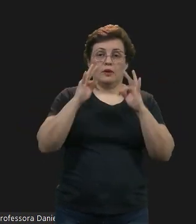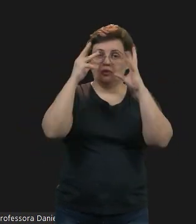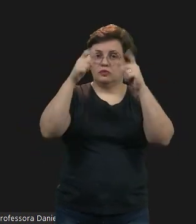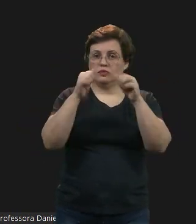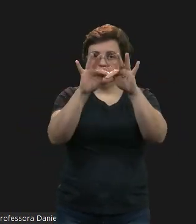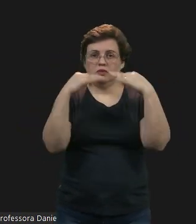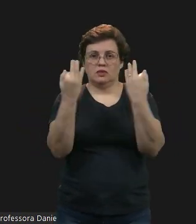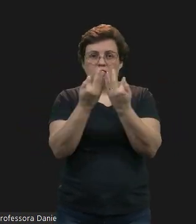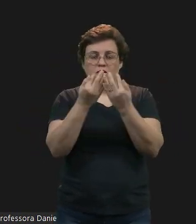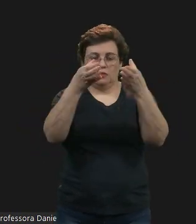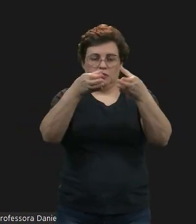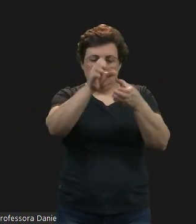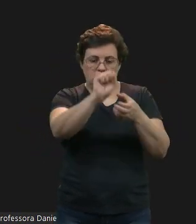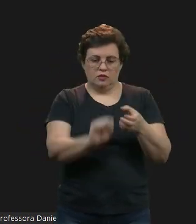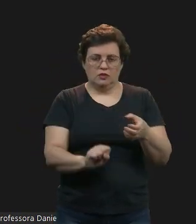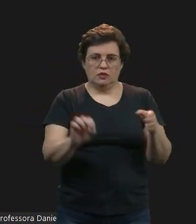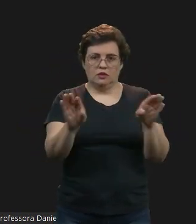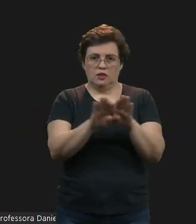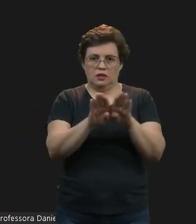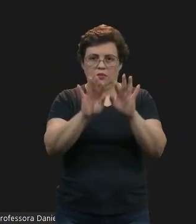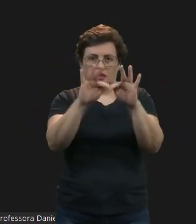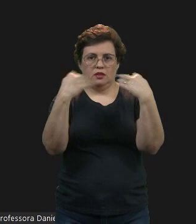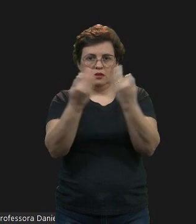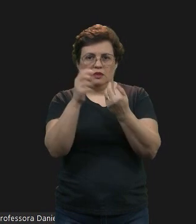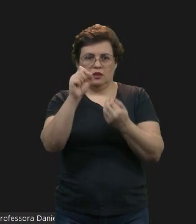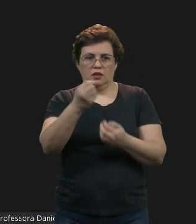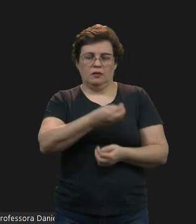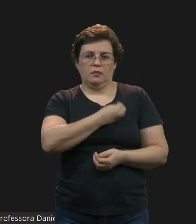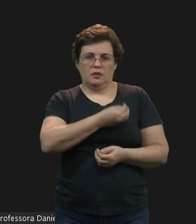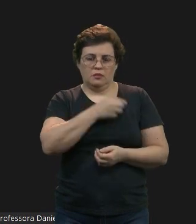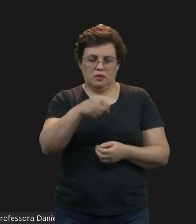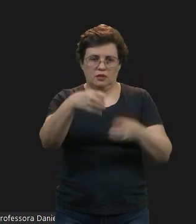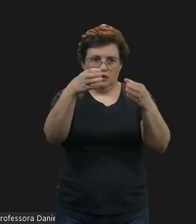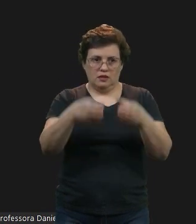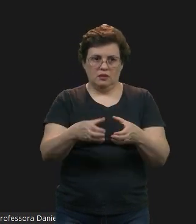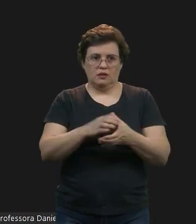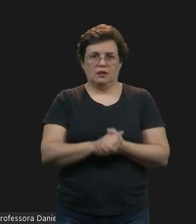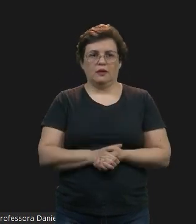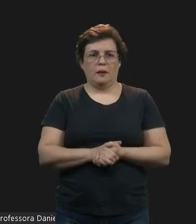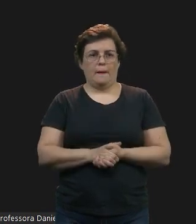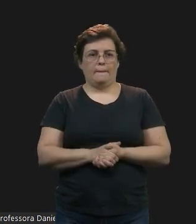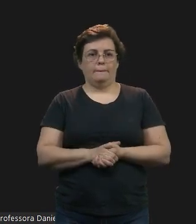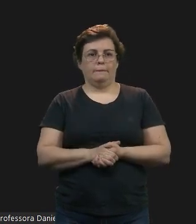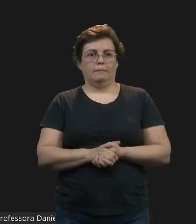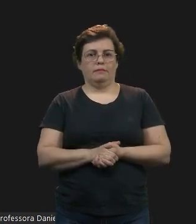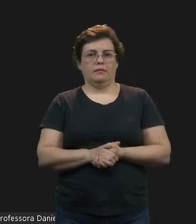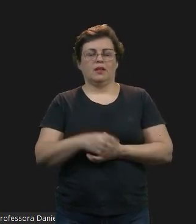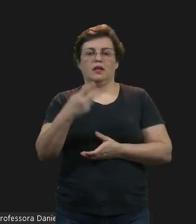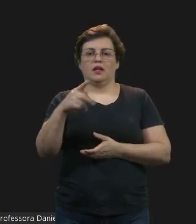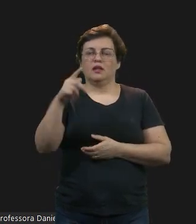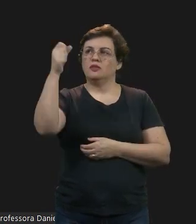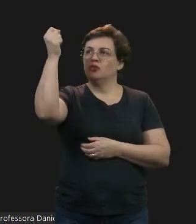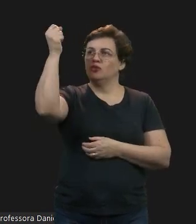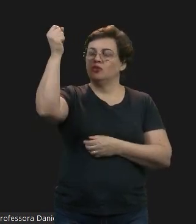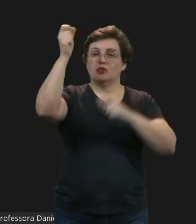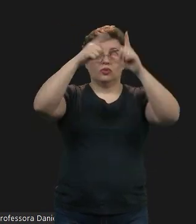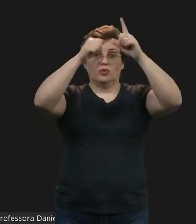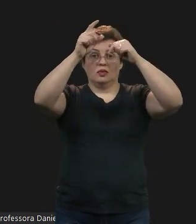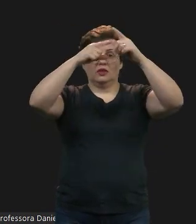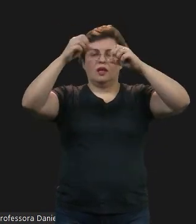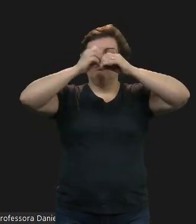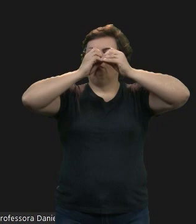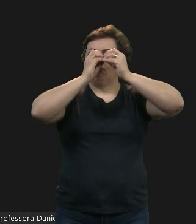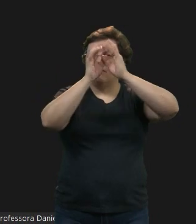as famílias da Zona Sul e as famílias que puderem participar desse local. Célio, que a sua estrela brilhe,